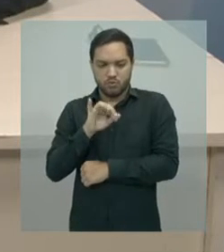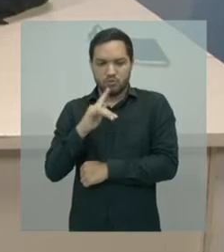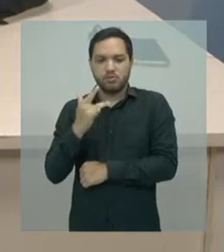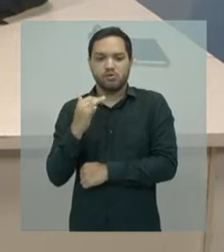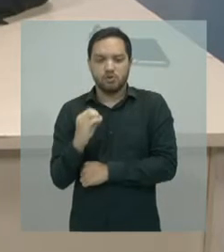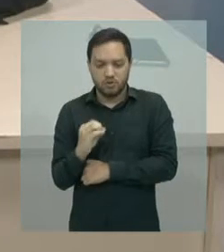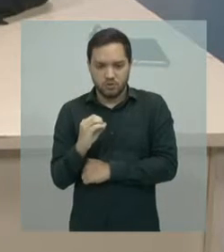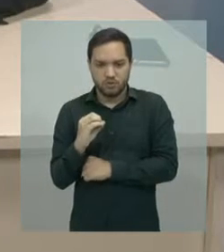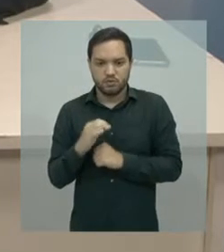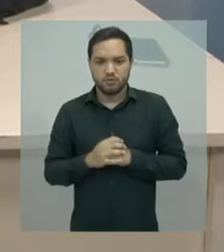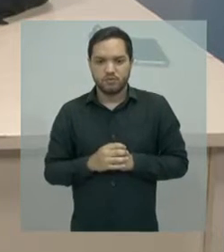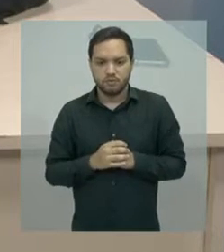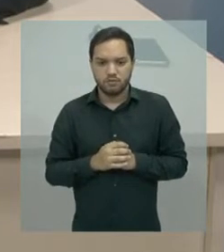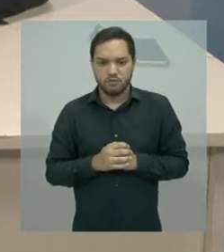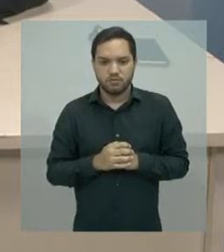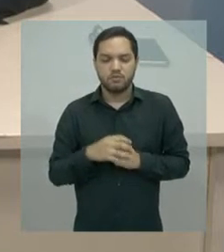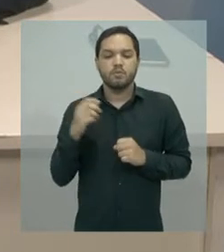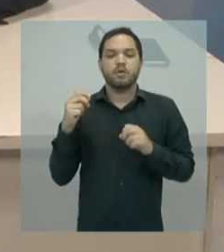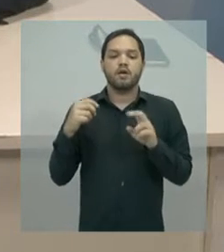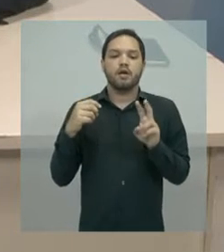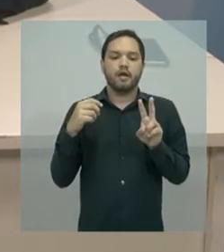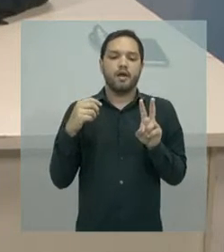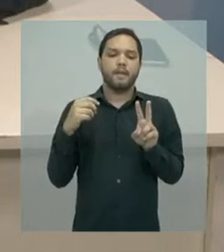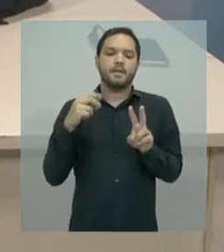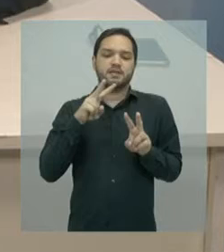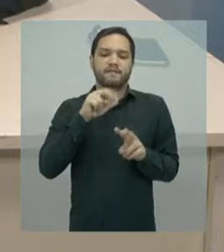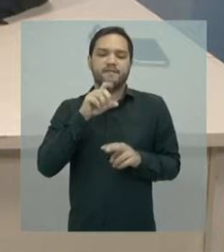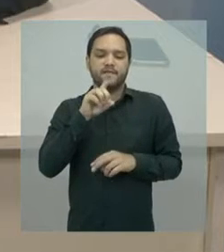Pronto. Antes, a Vale do Doce, no